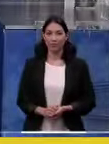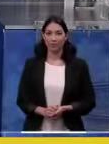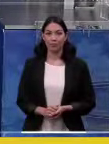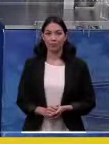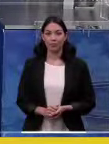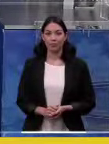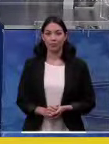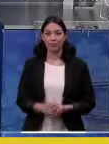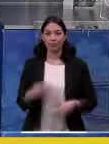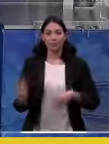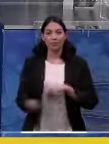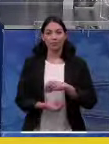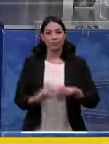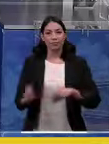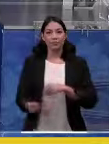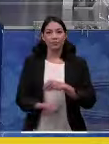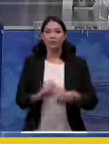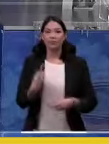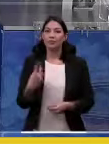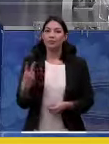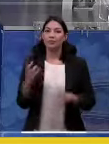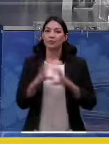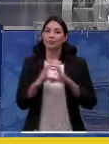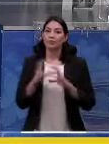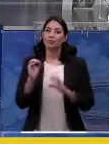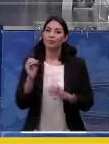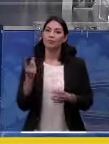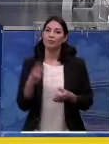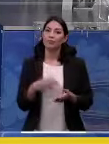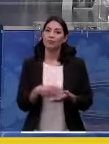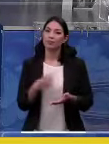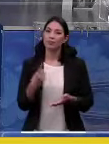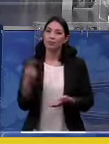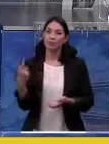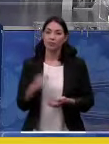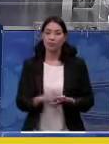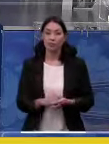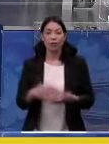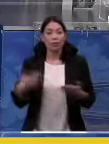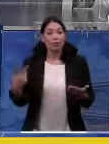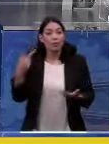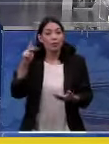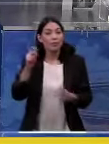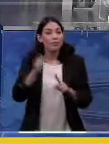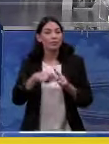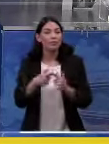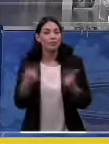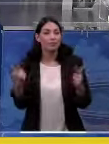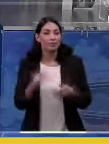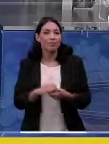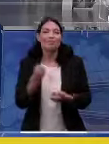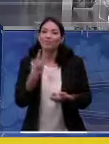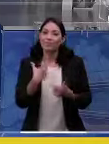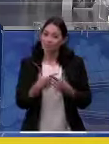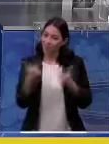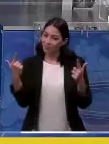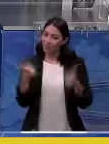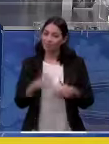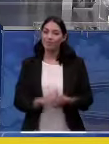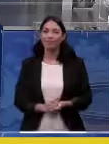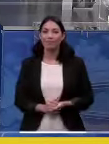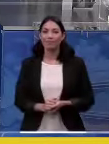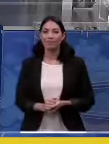Globo carregado, embaralhando 12 bolas numeradas de 01 a 12. Qual é o seu mês da sorte, hein? Boa sorte para você. Vamos